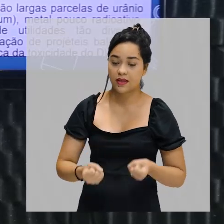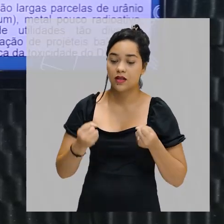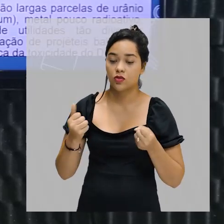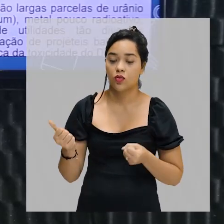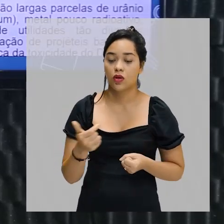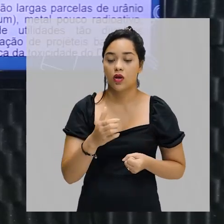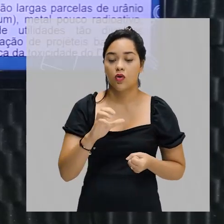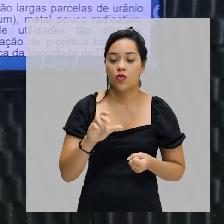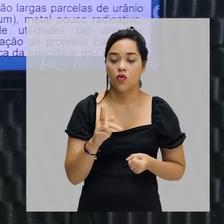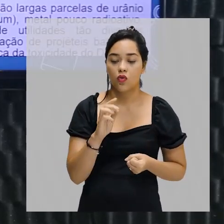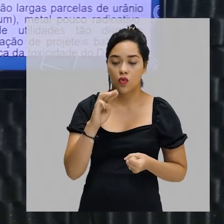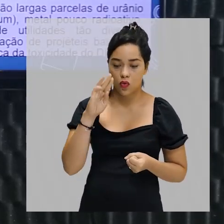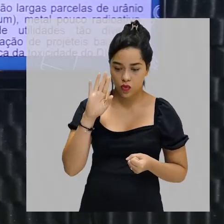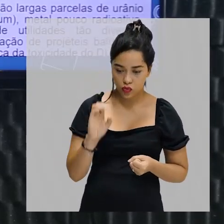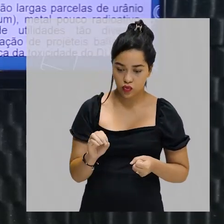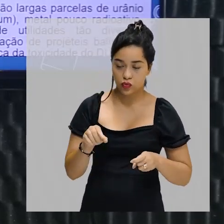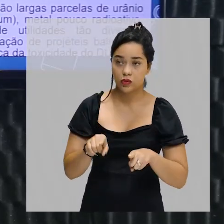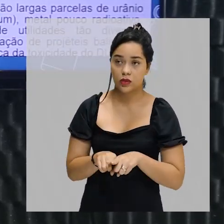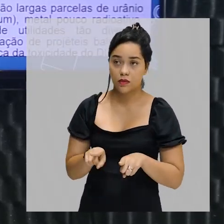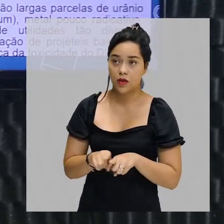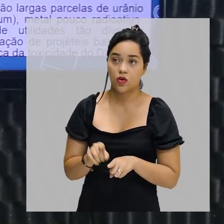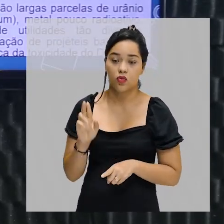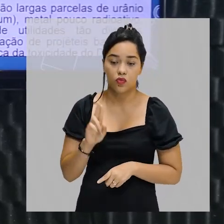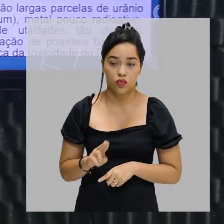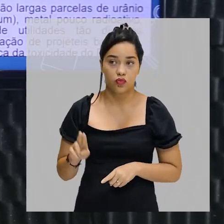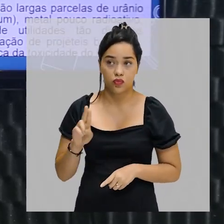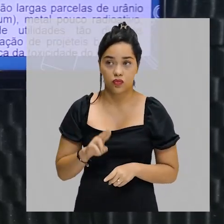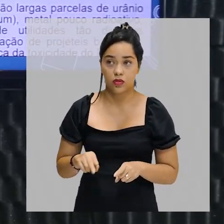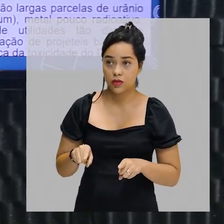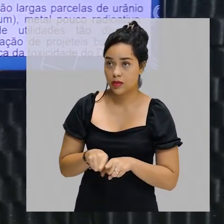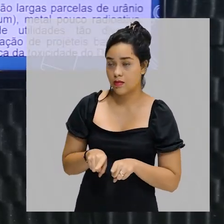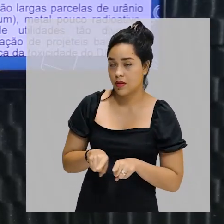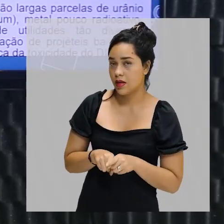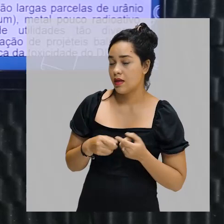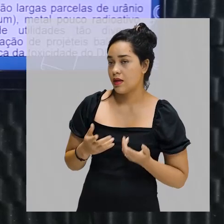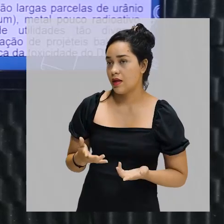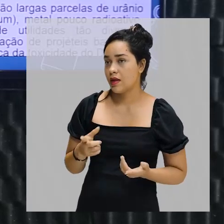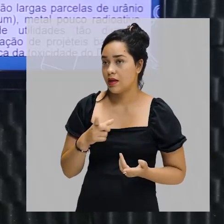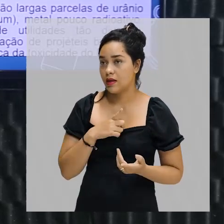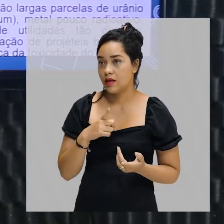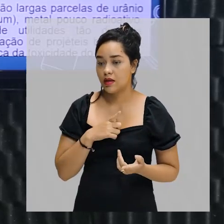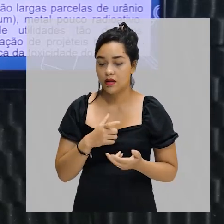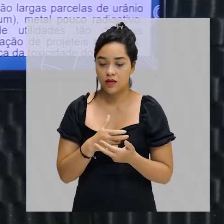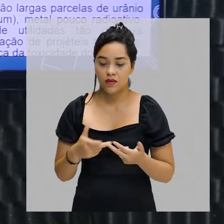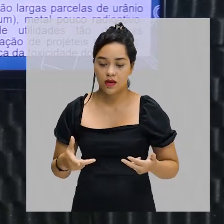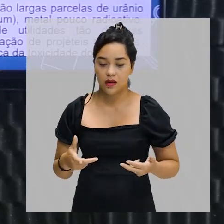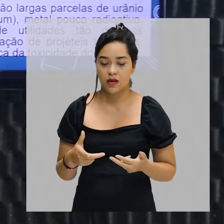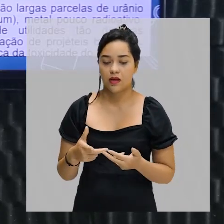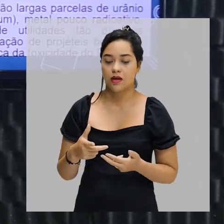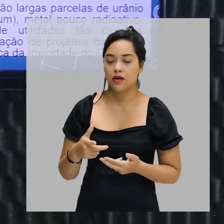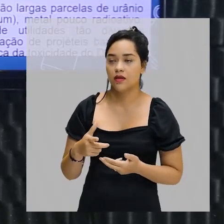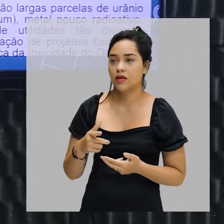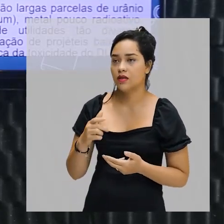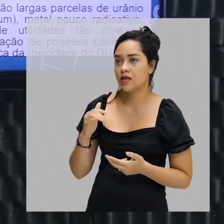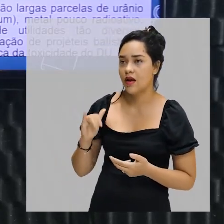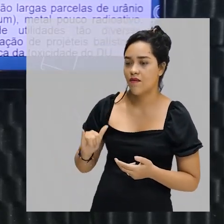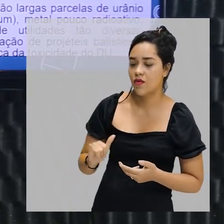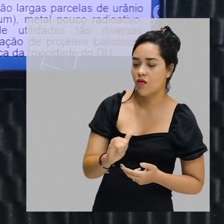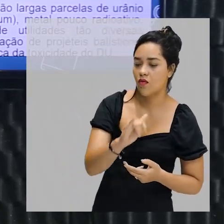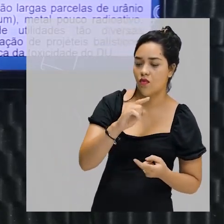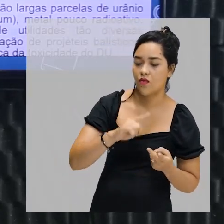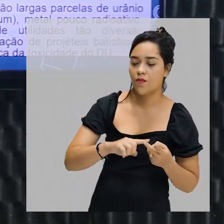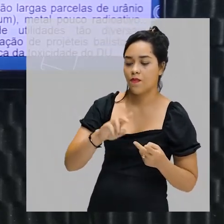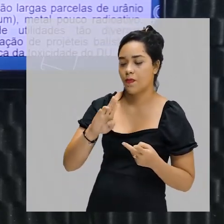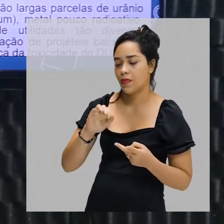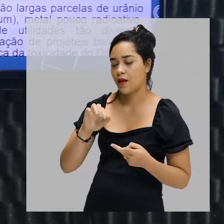chumbo e de utilidades tão diversas como lastro de aviões,